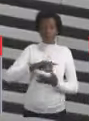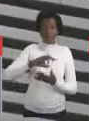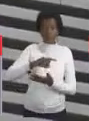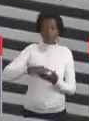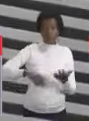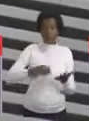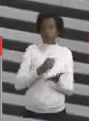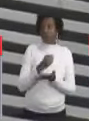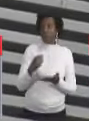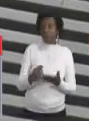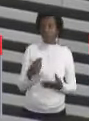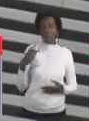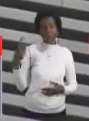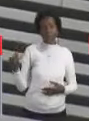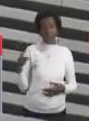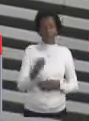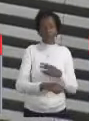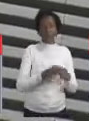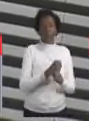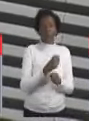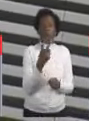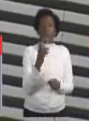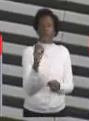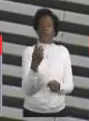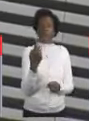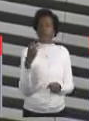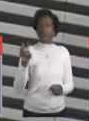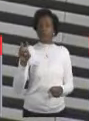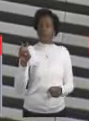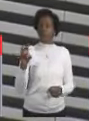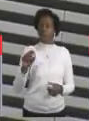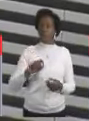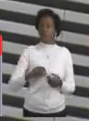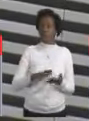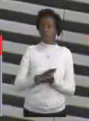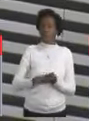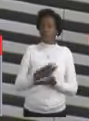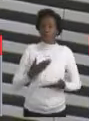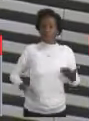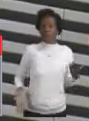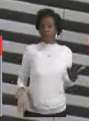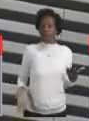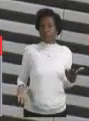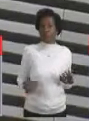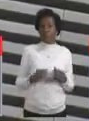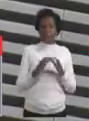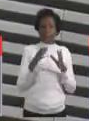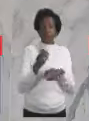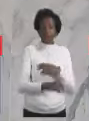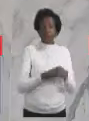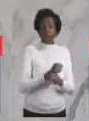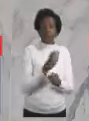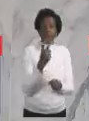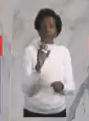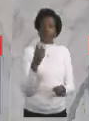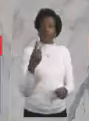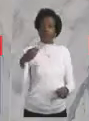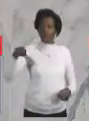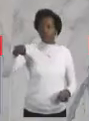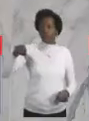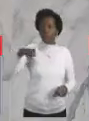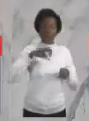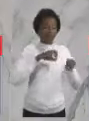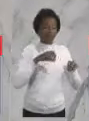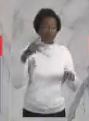e se nada for feito ele perde no começo do ano que vem as suas aulas porque